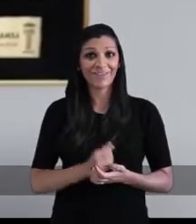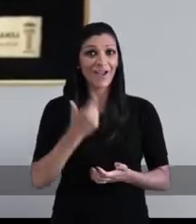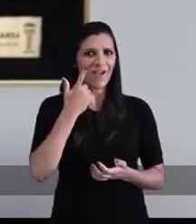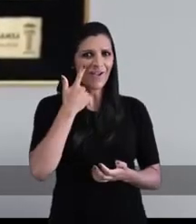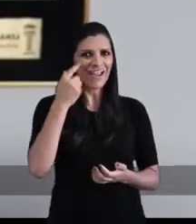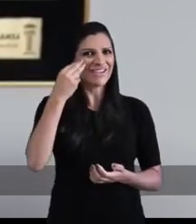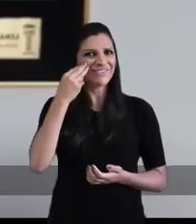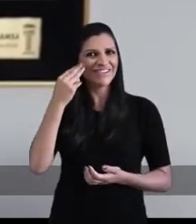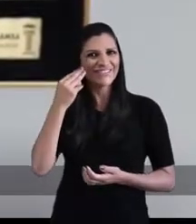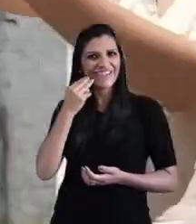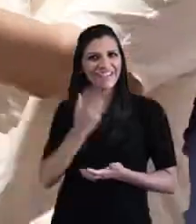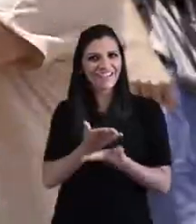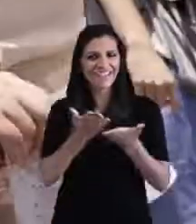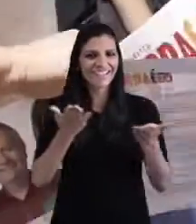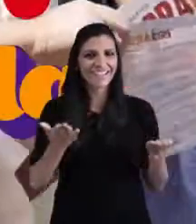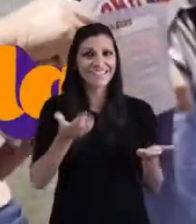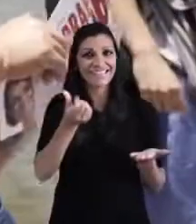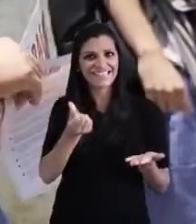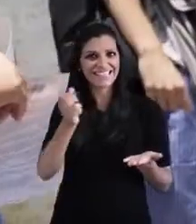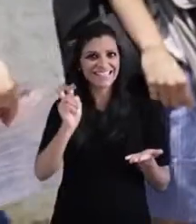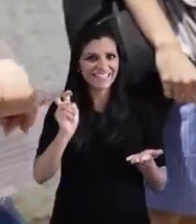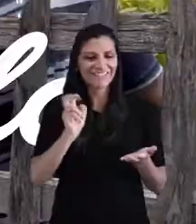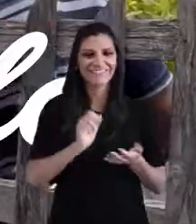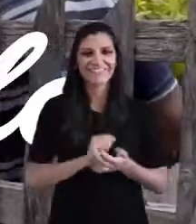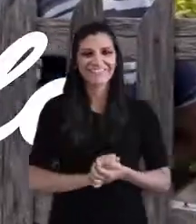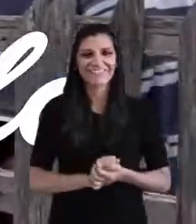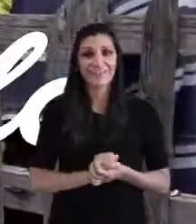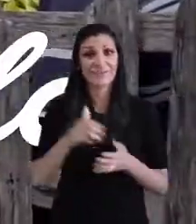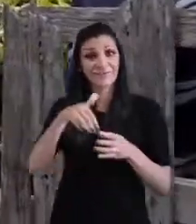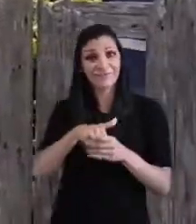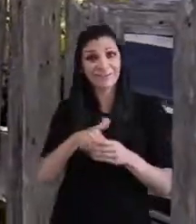gente! 65! Vamos votar nela agora, Manuela. Vamos votar nela